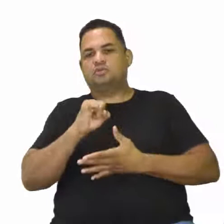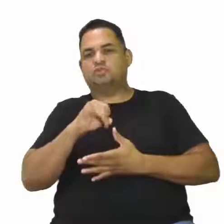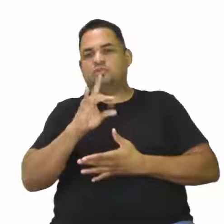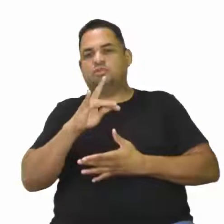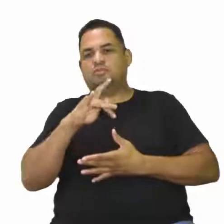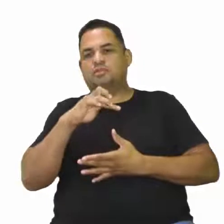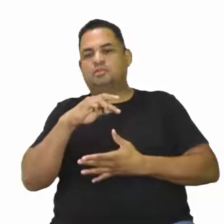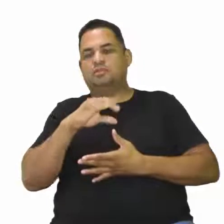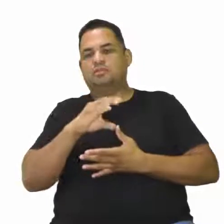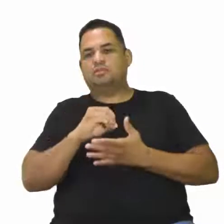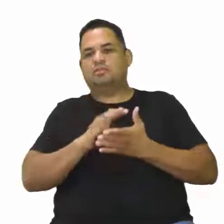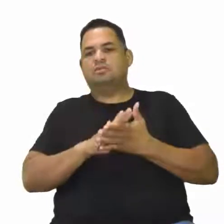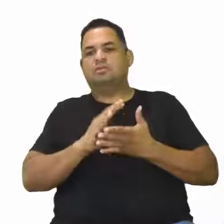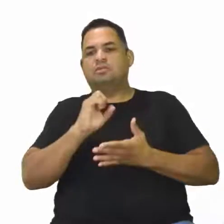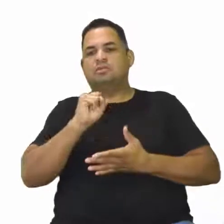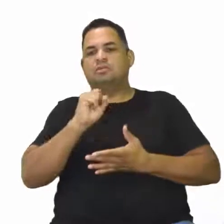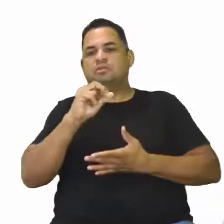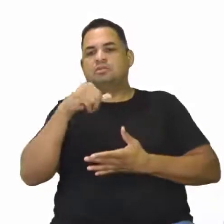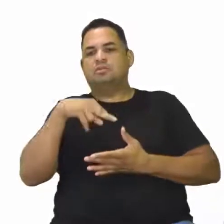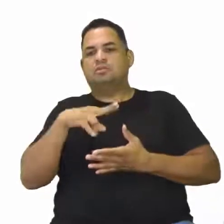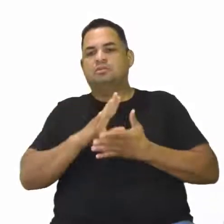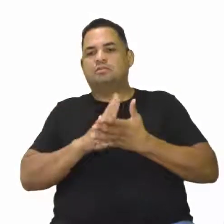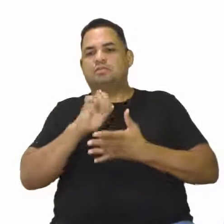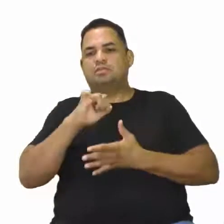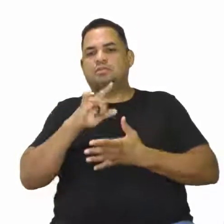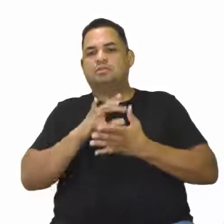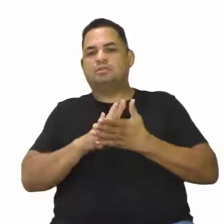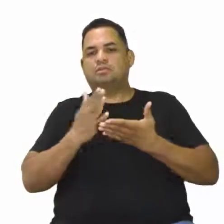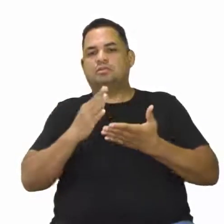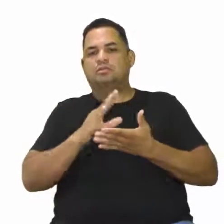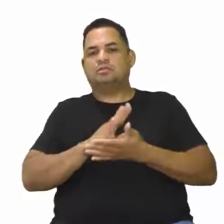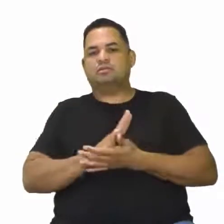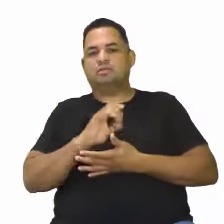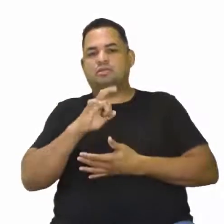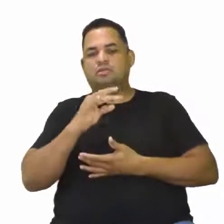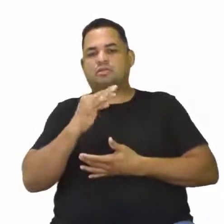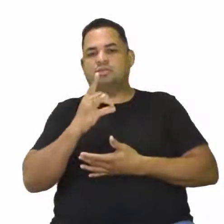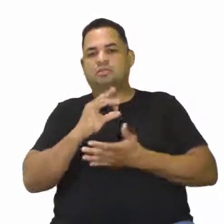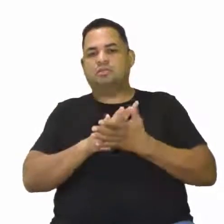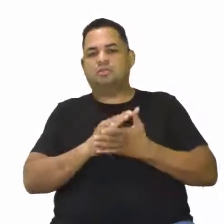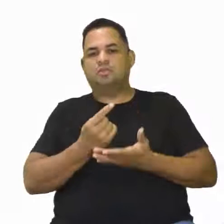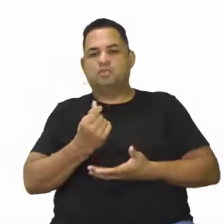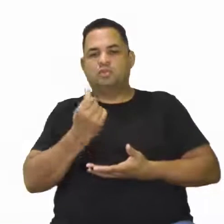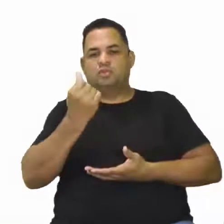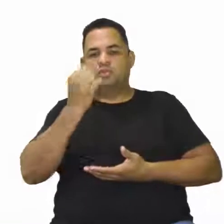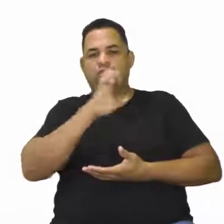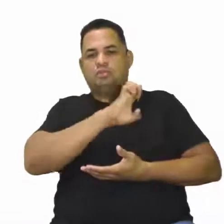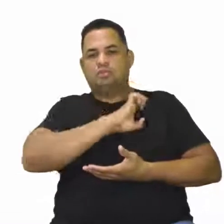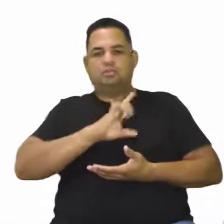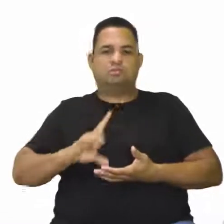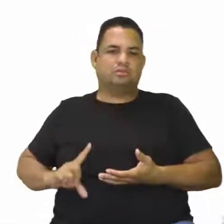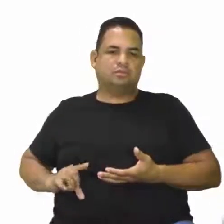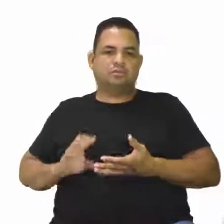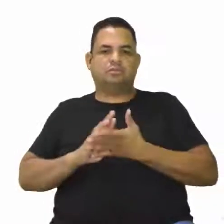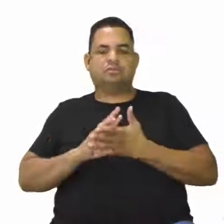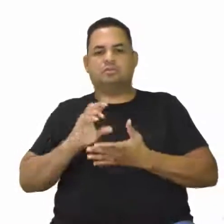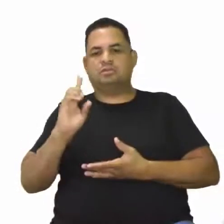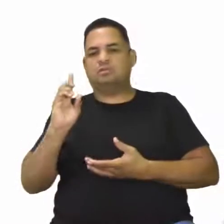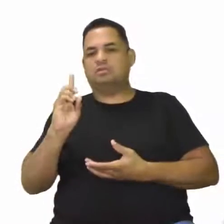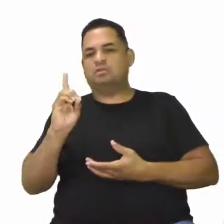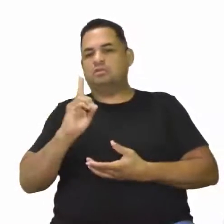Sotiapango, São Miguel de la Frontera e Santa Tecla. A moeda que El Salvador usa é o